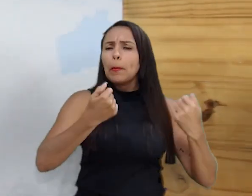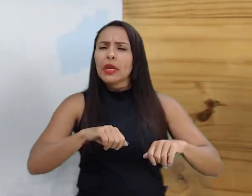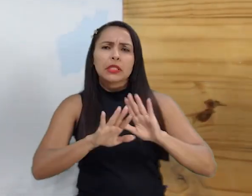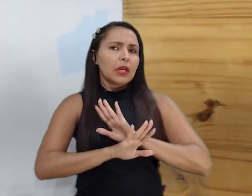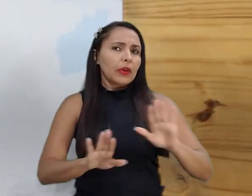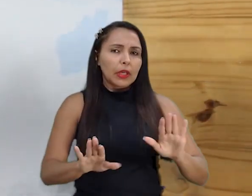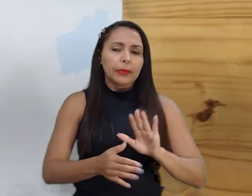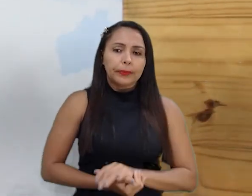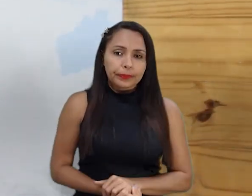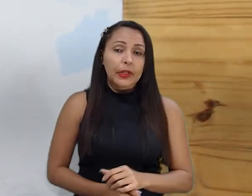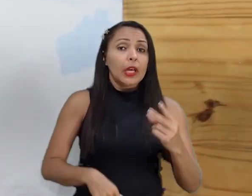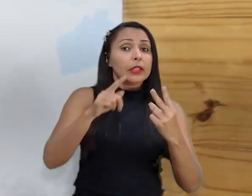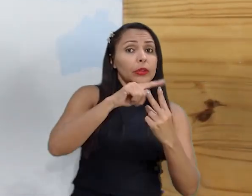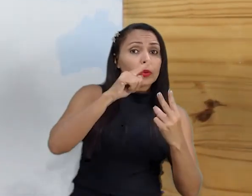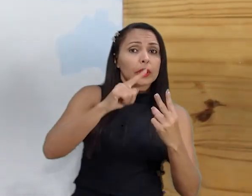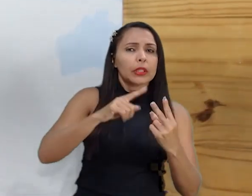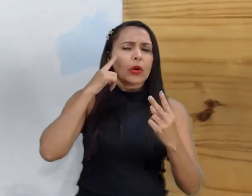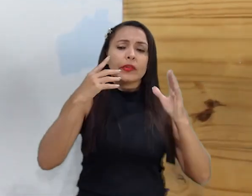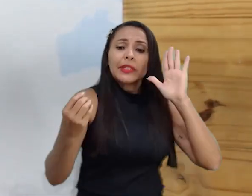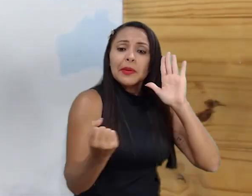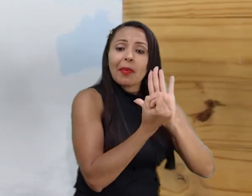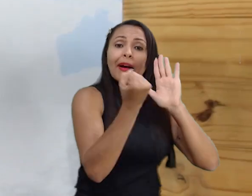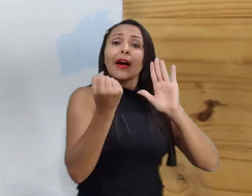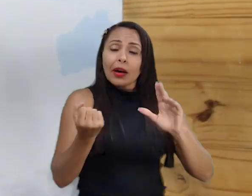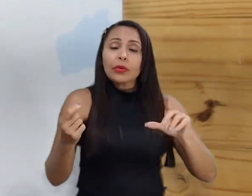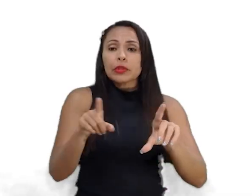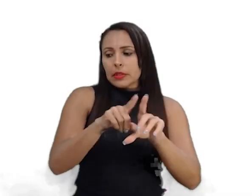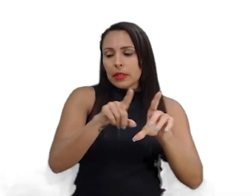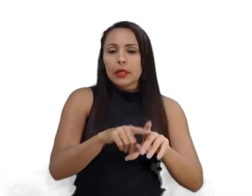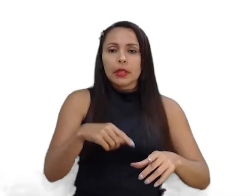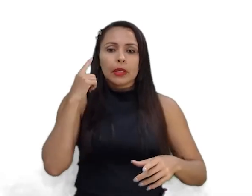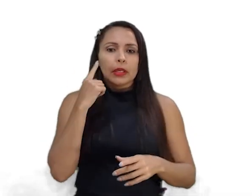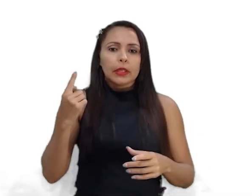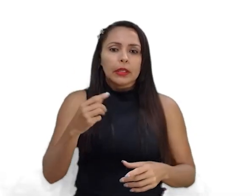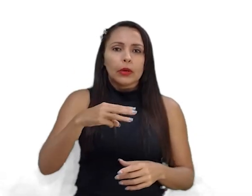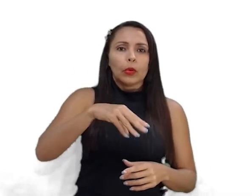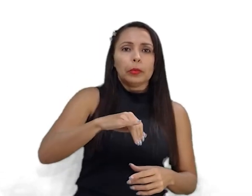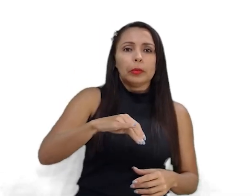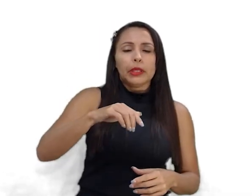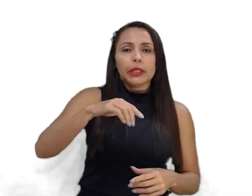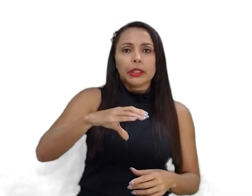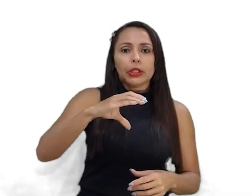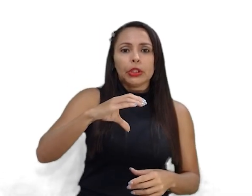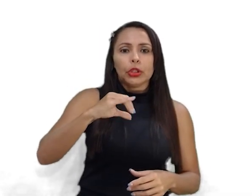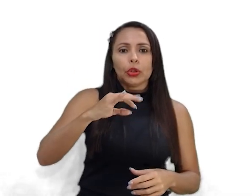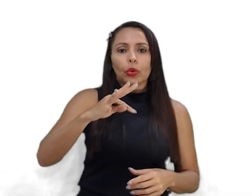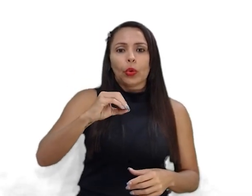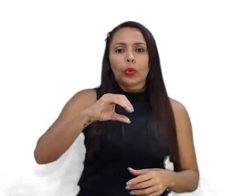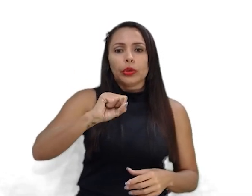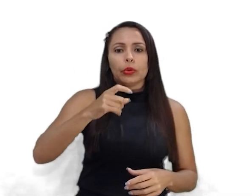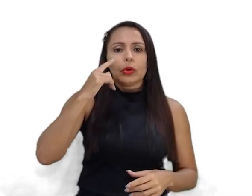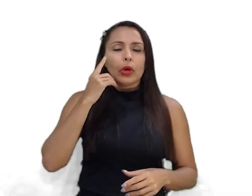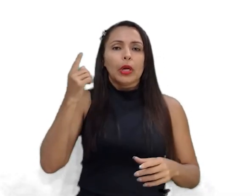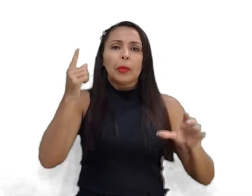sentido. Tem duas grandes obras que marcaram o dadaísmo, que é o Mictório, e o banco de madeira com